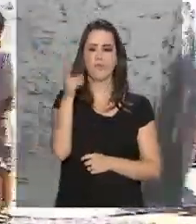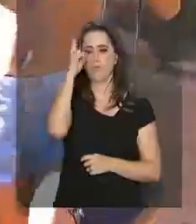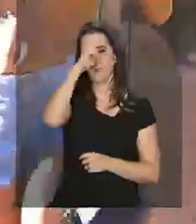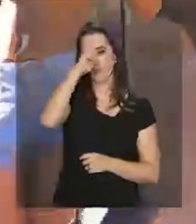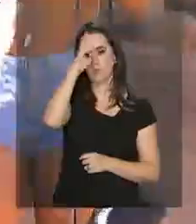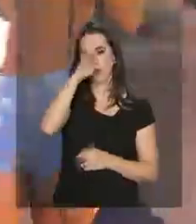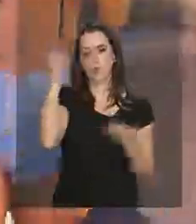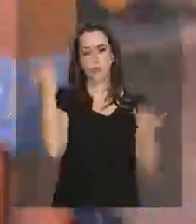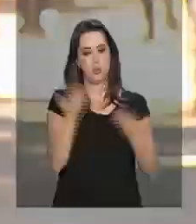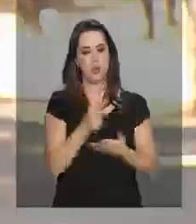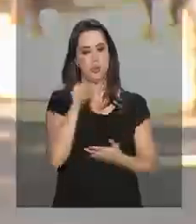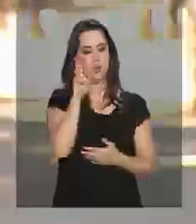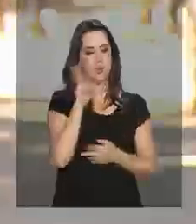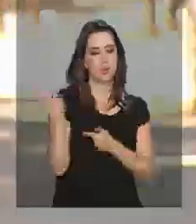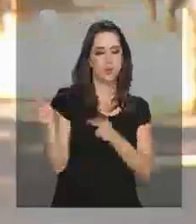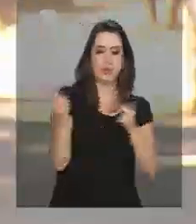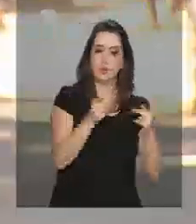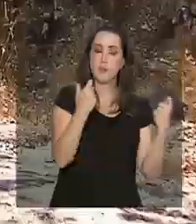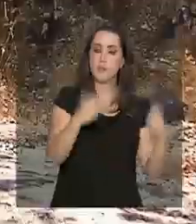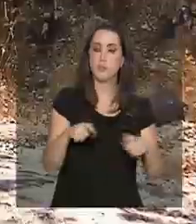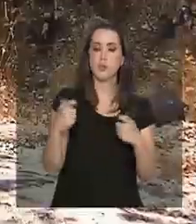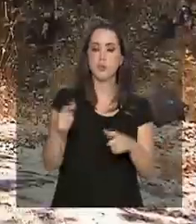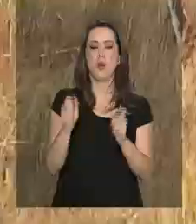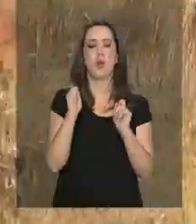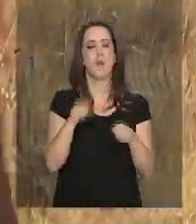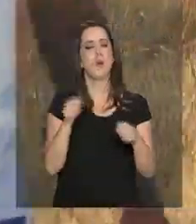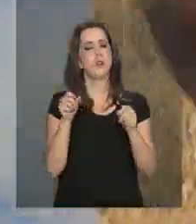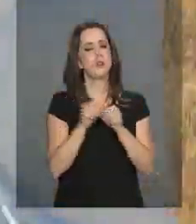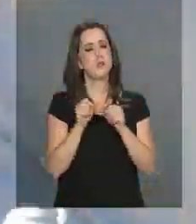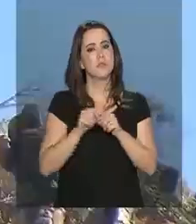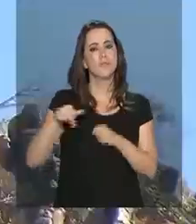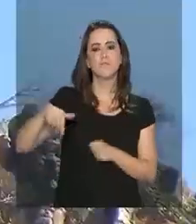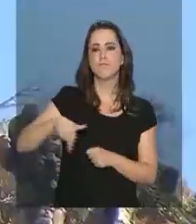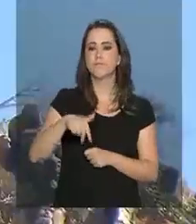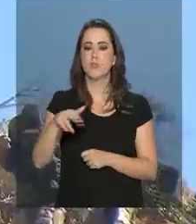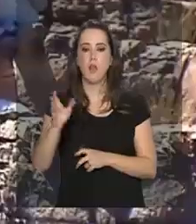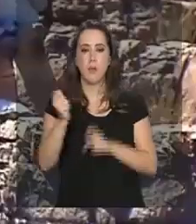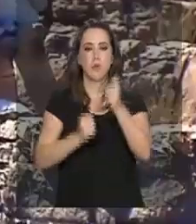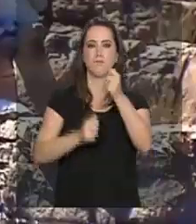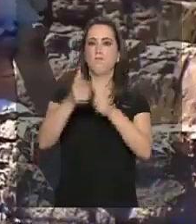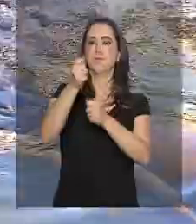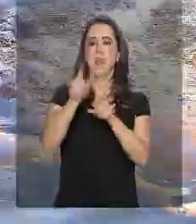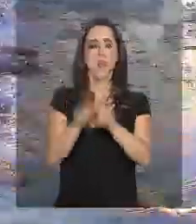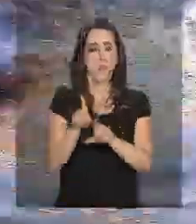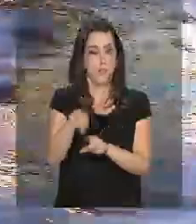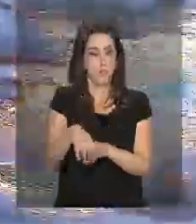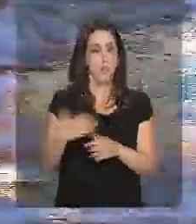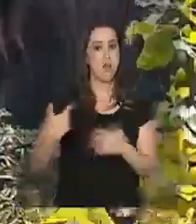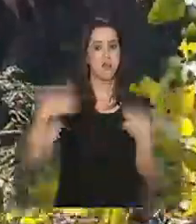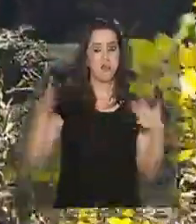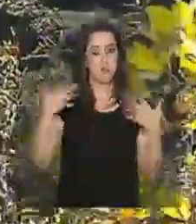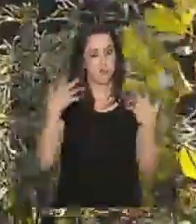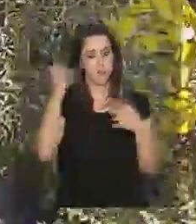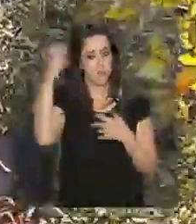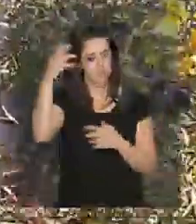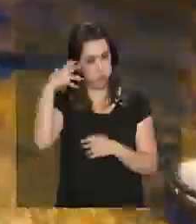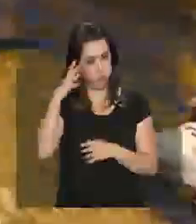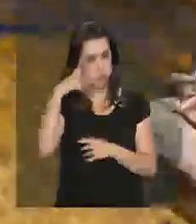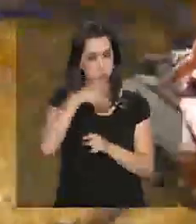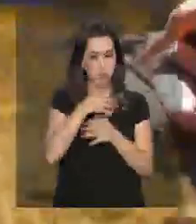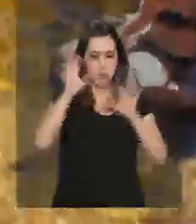hoje quem visita esse paraíso pode fazer trilhas escaladas banho em rios e cachoeiras